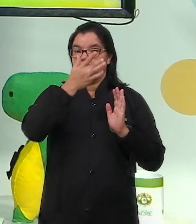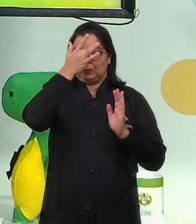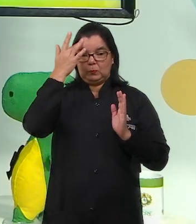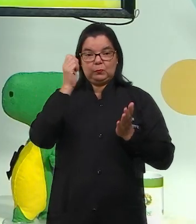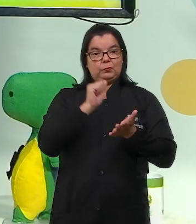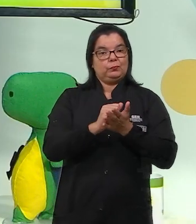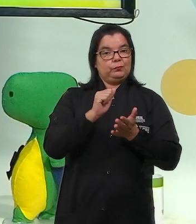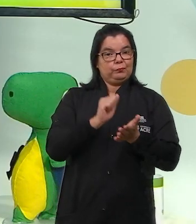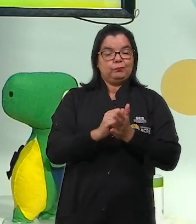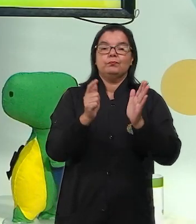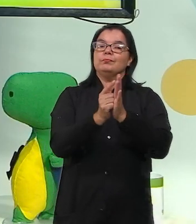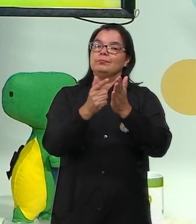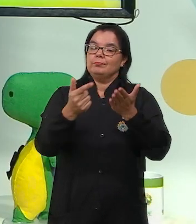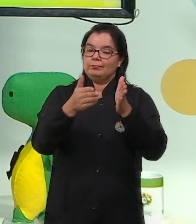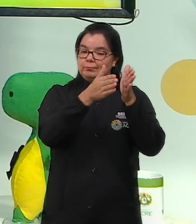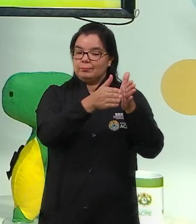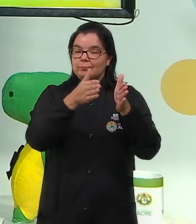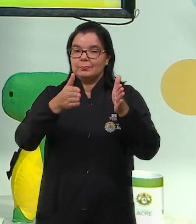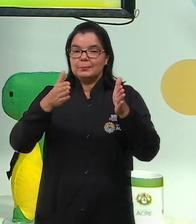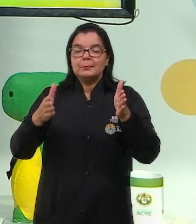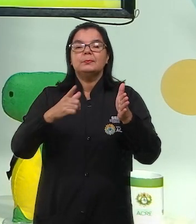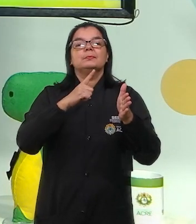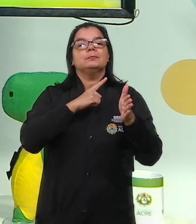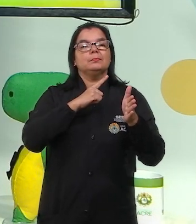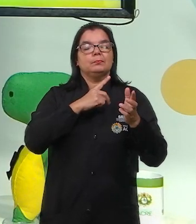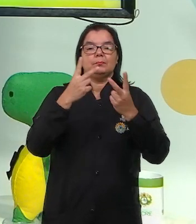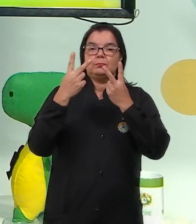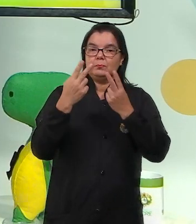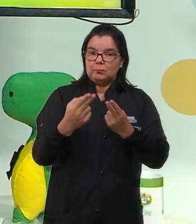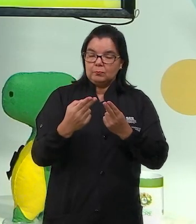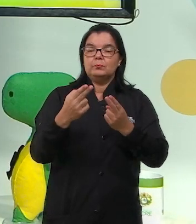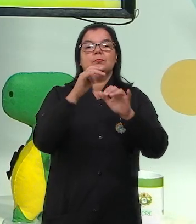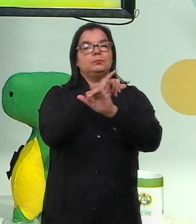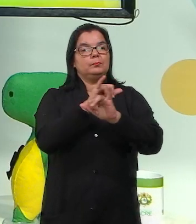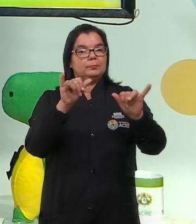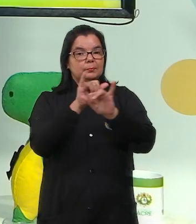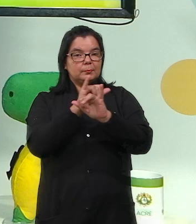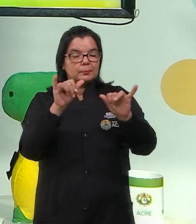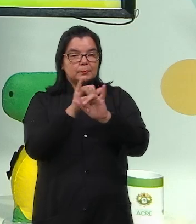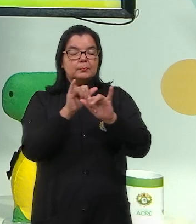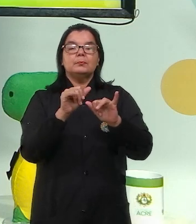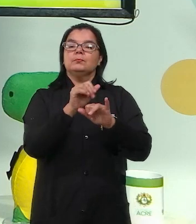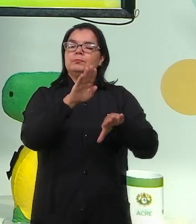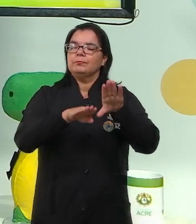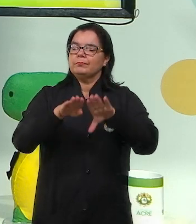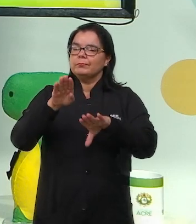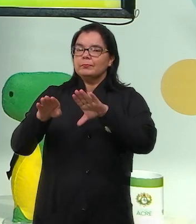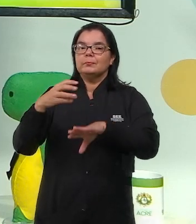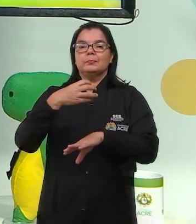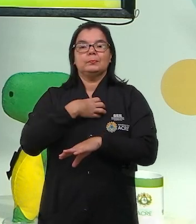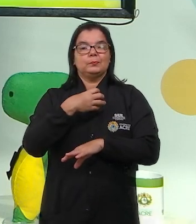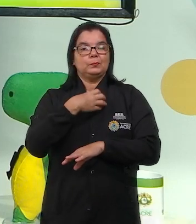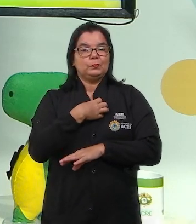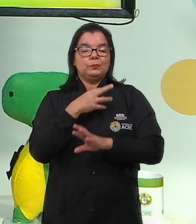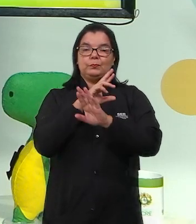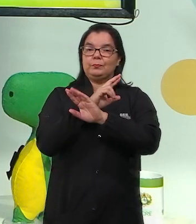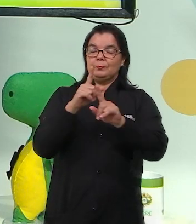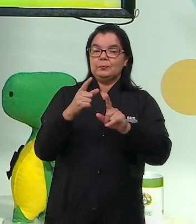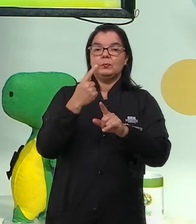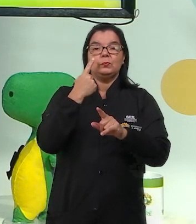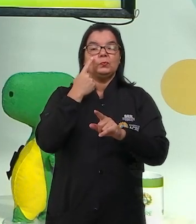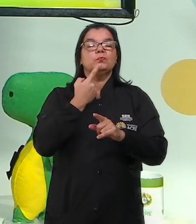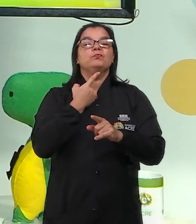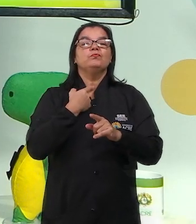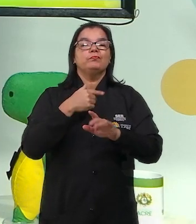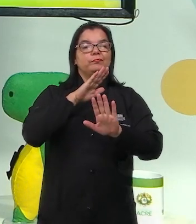que o jornal segue. Então, nós temos o mesmo fato noticiado de diversas formas, com a relação de interesse e